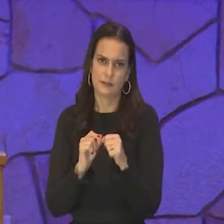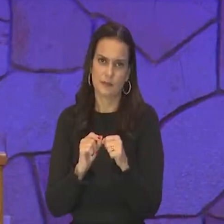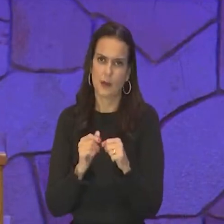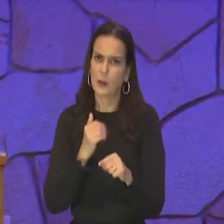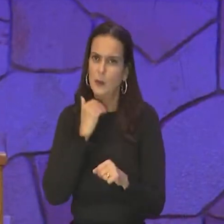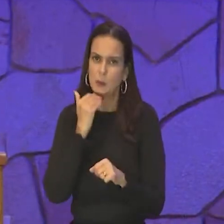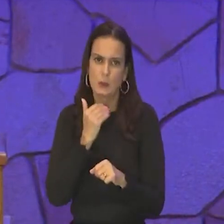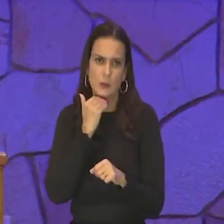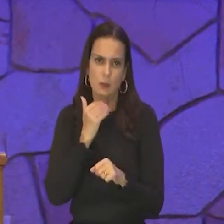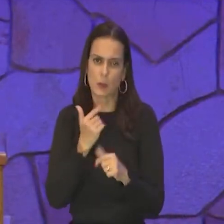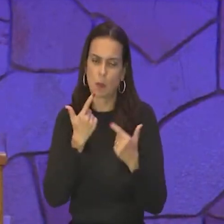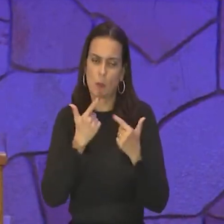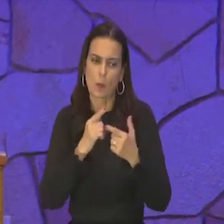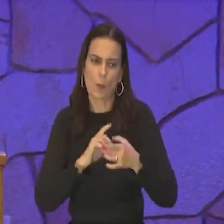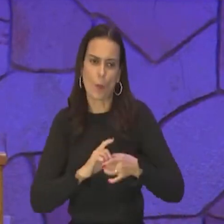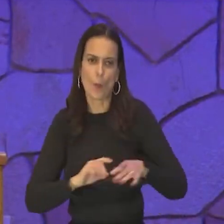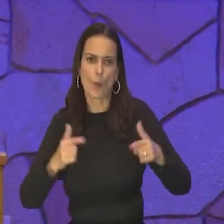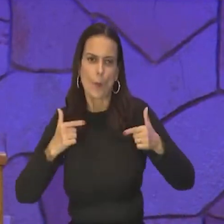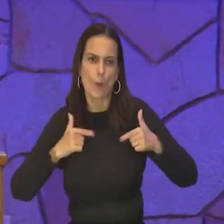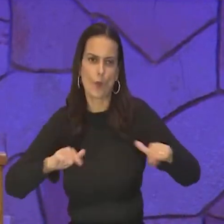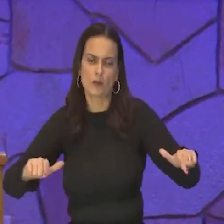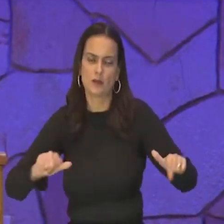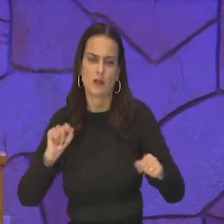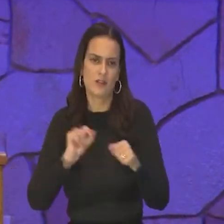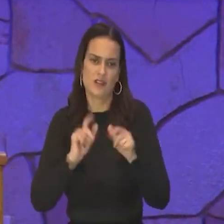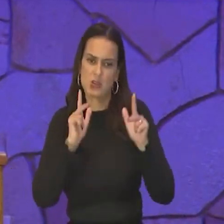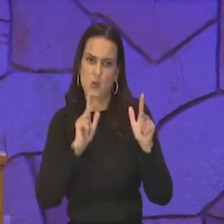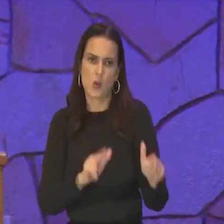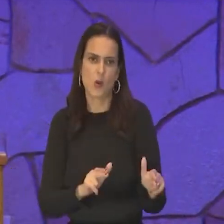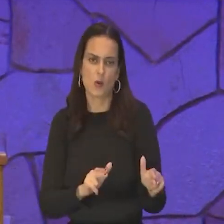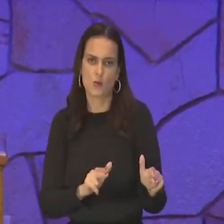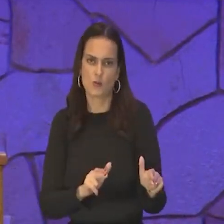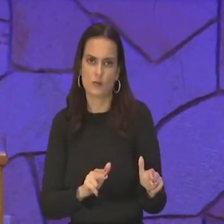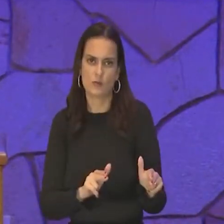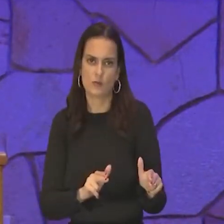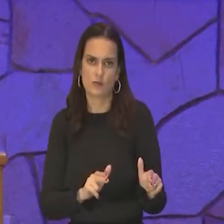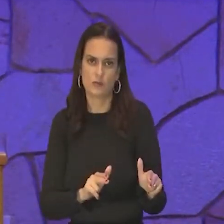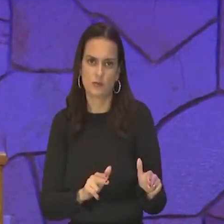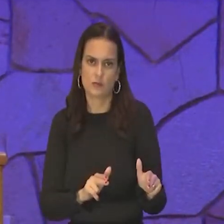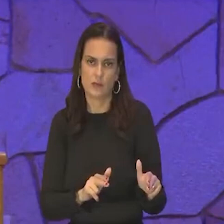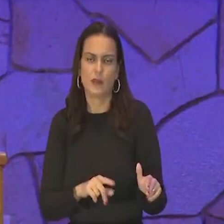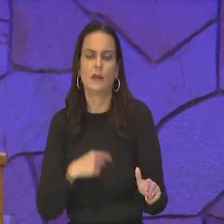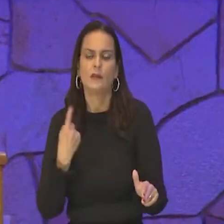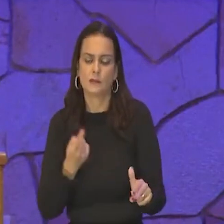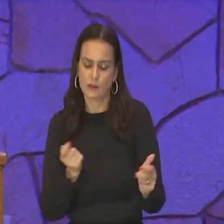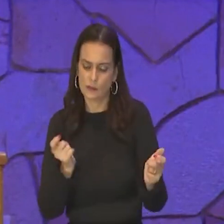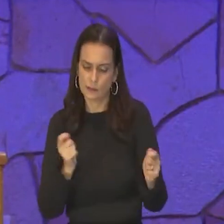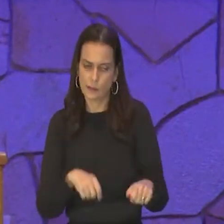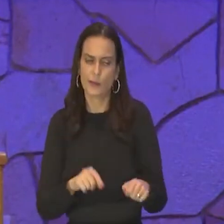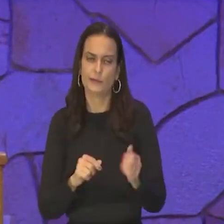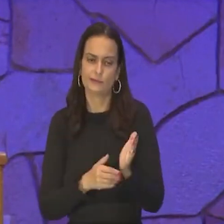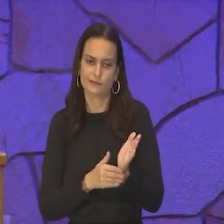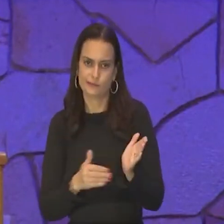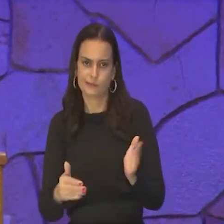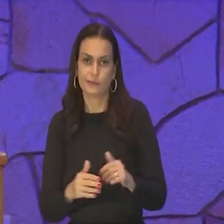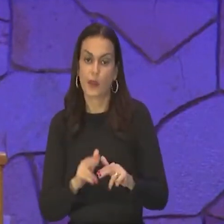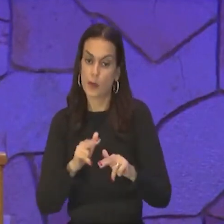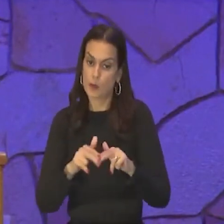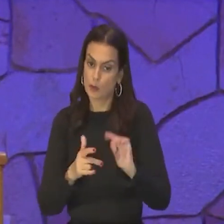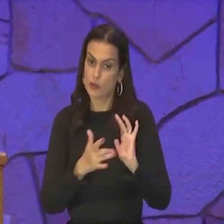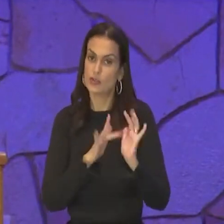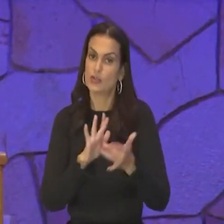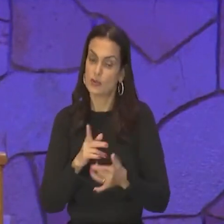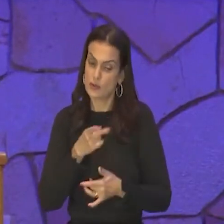está isenta de cometer alguma coisa, um deslize, um pecado. E por isso Jesus revela os